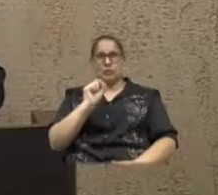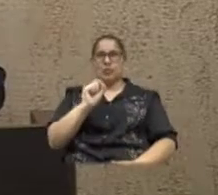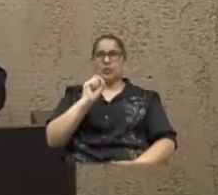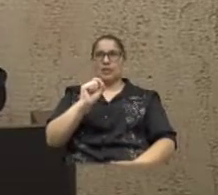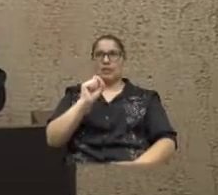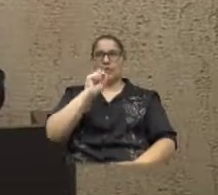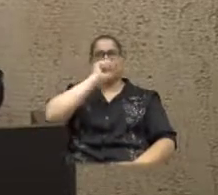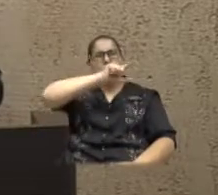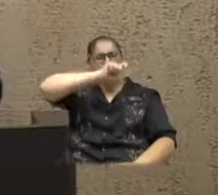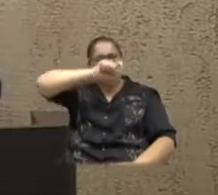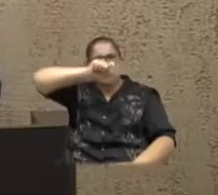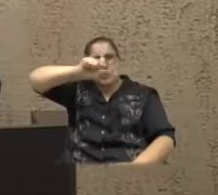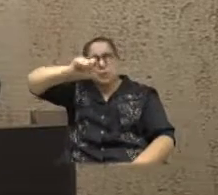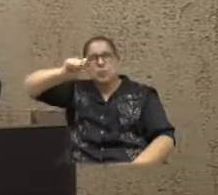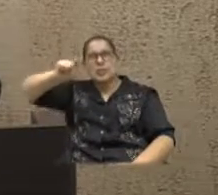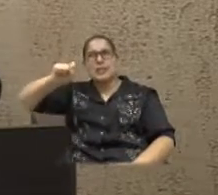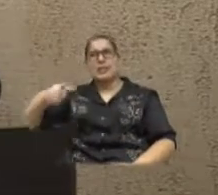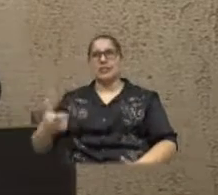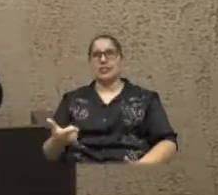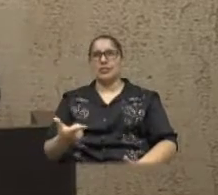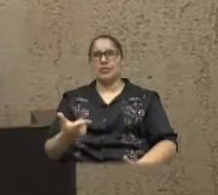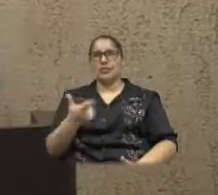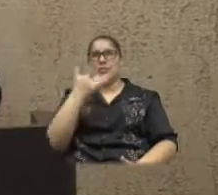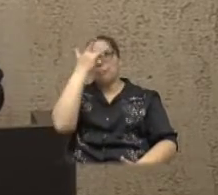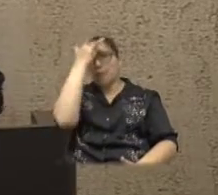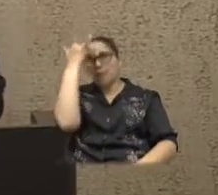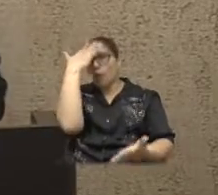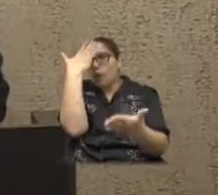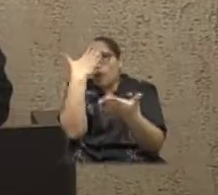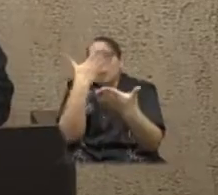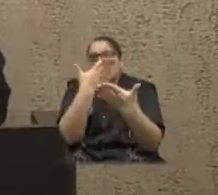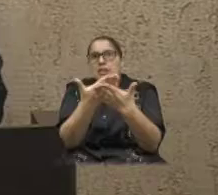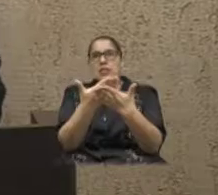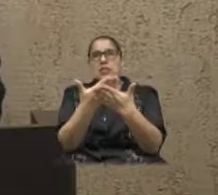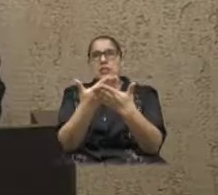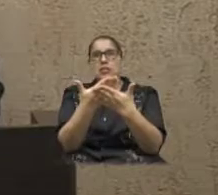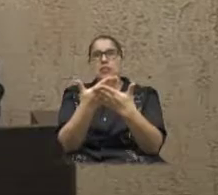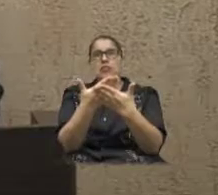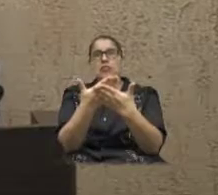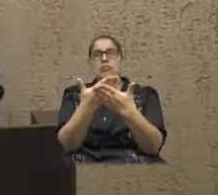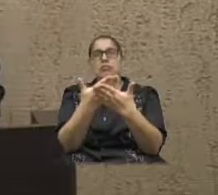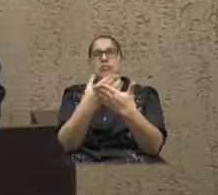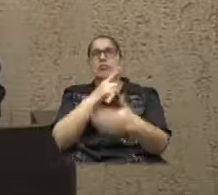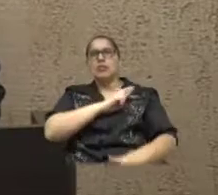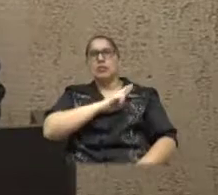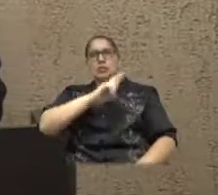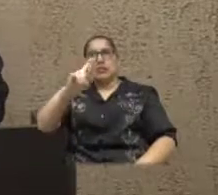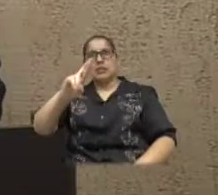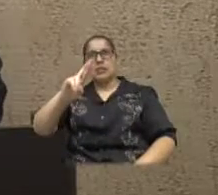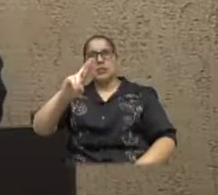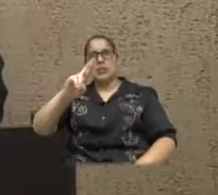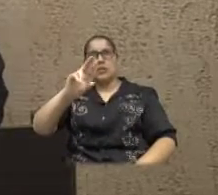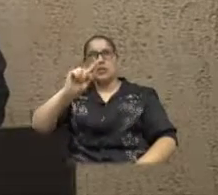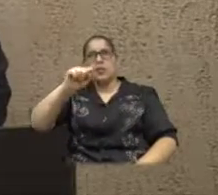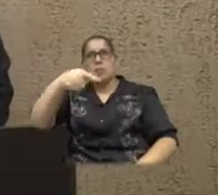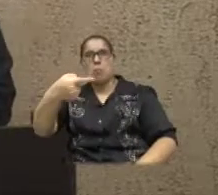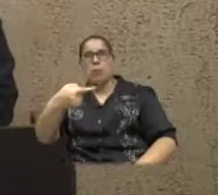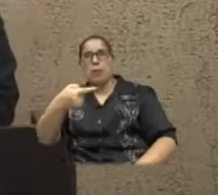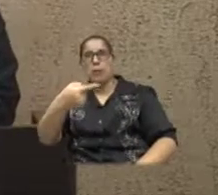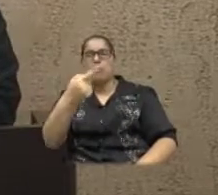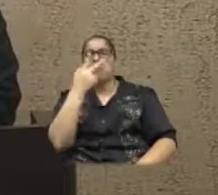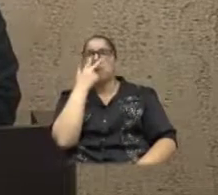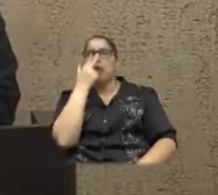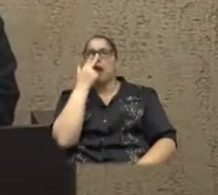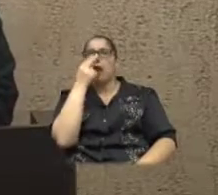que a pessoa passa uma vida toda acreditando seja jogado na lata do lixo, que é a fé